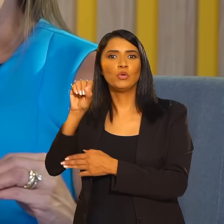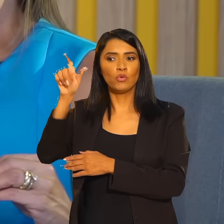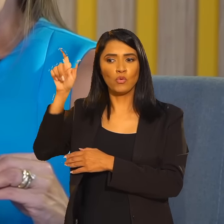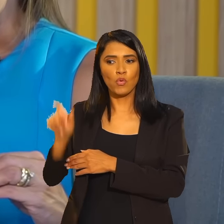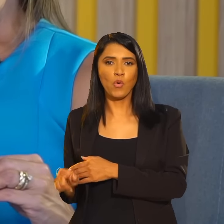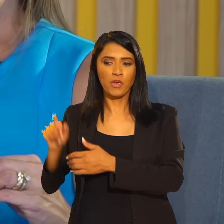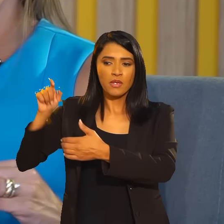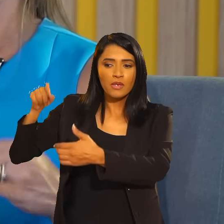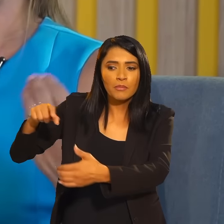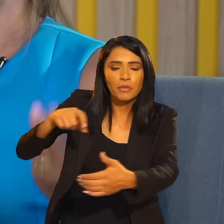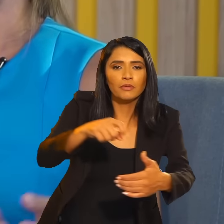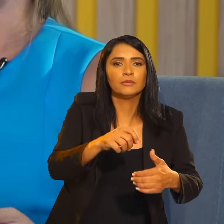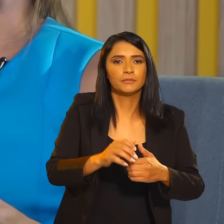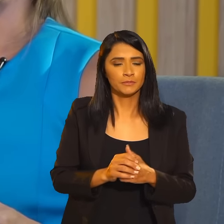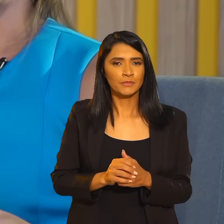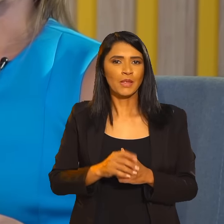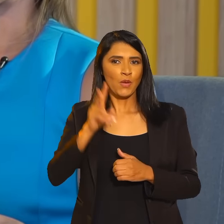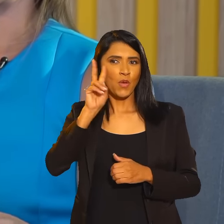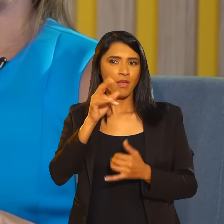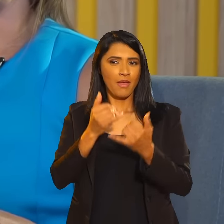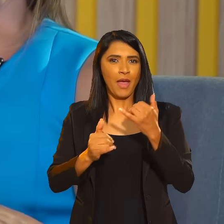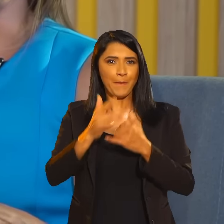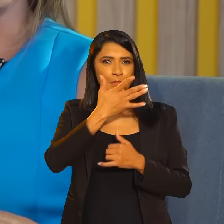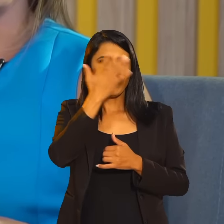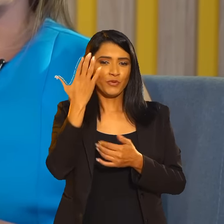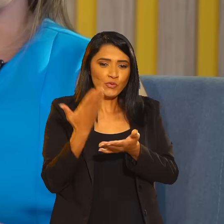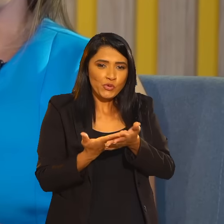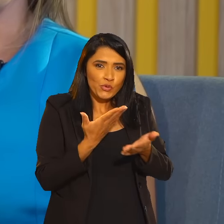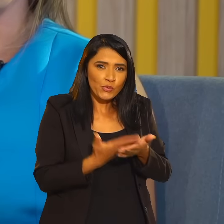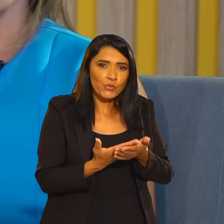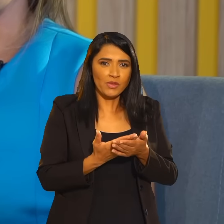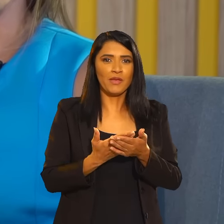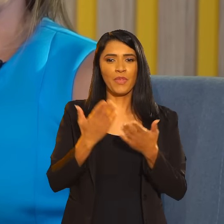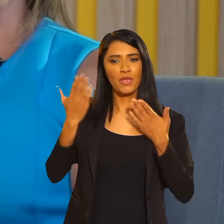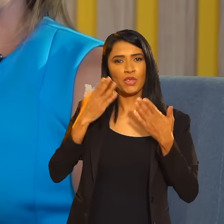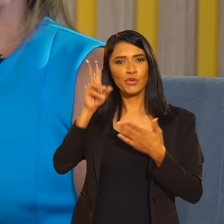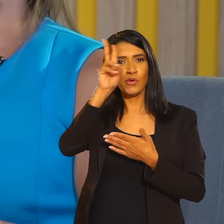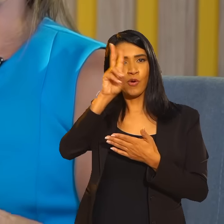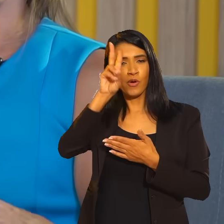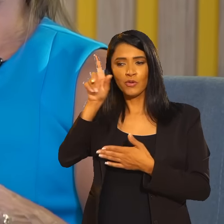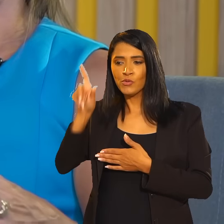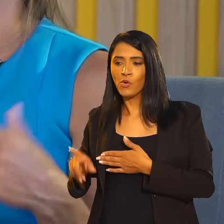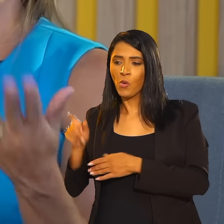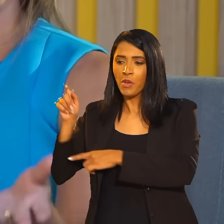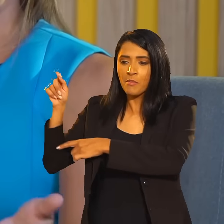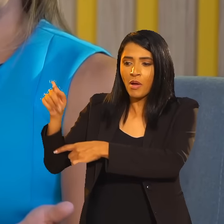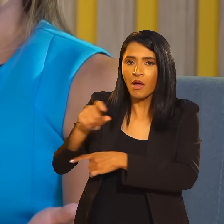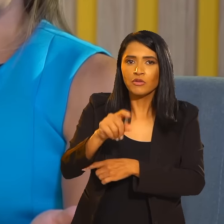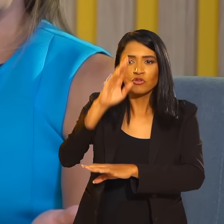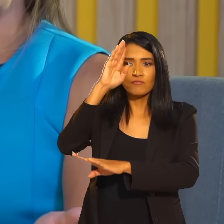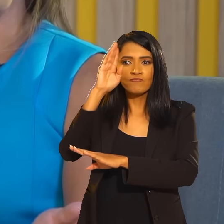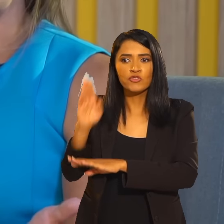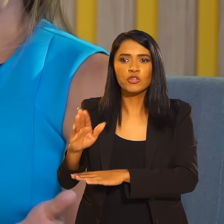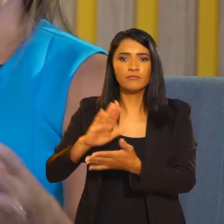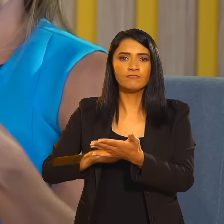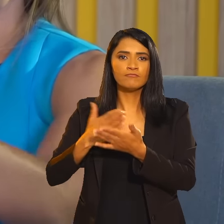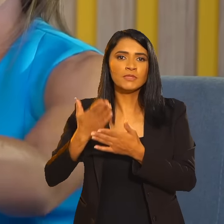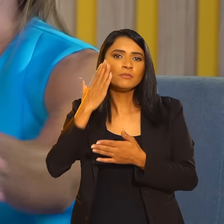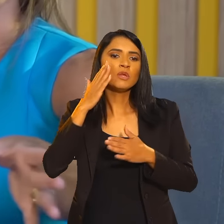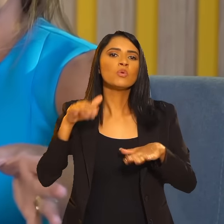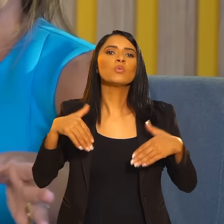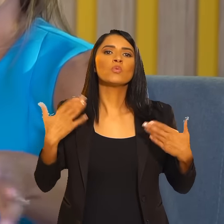traz é que normalmente as pessoas, quando a gente vai estudar a parábola do semeador, a gente pula direto para a interpretação da parábola, né, para saber